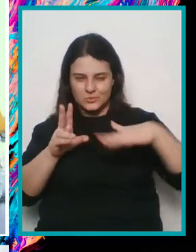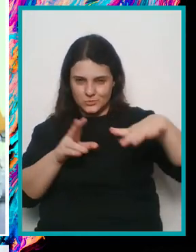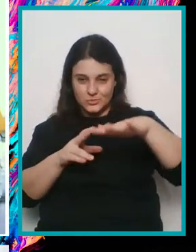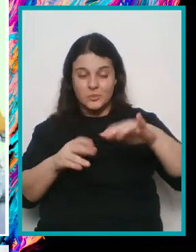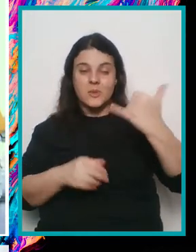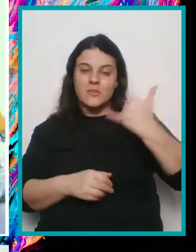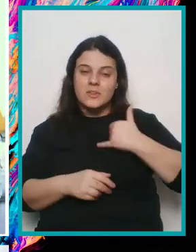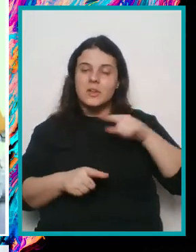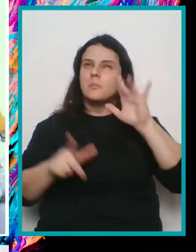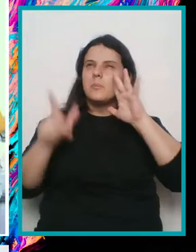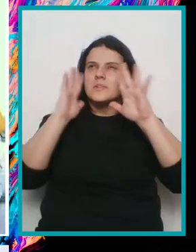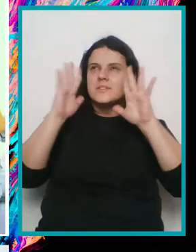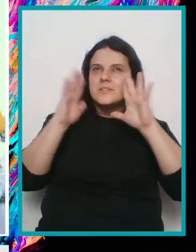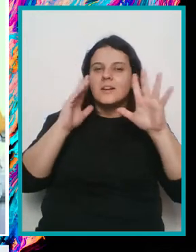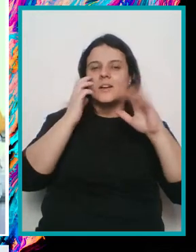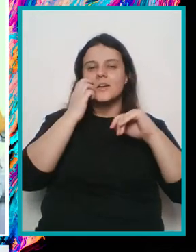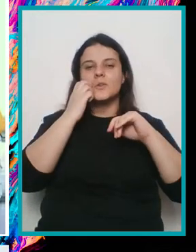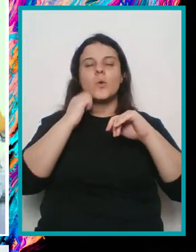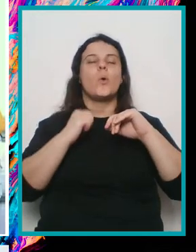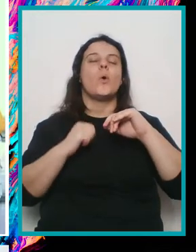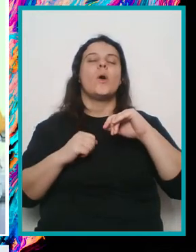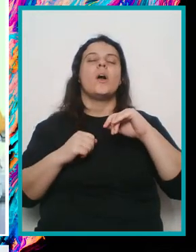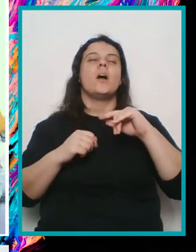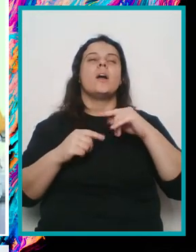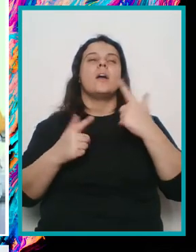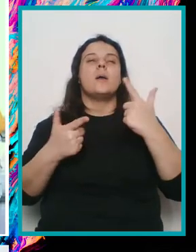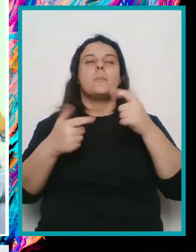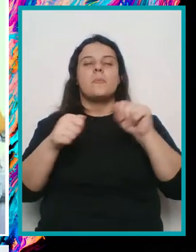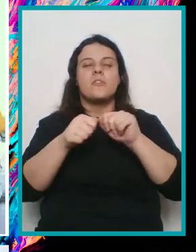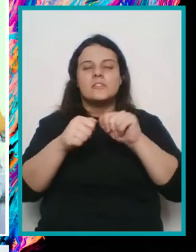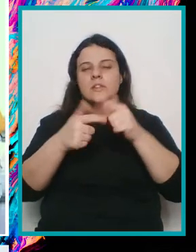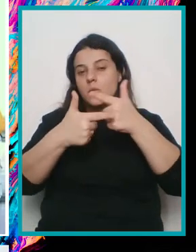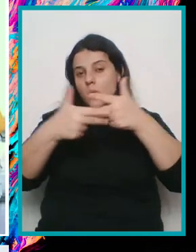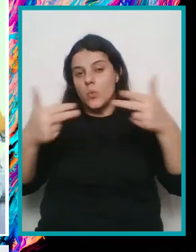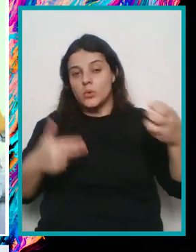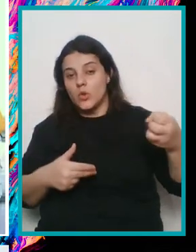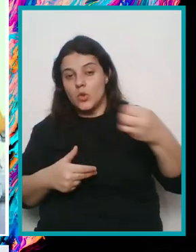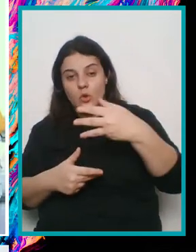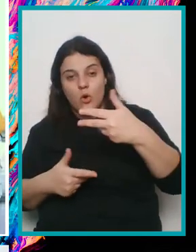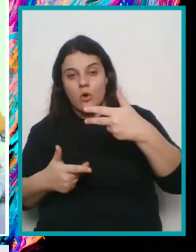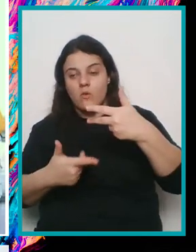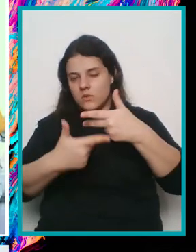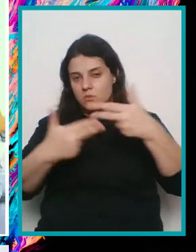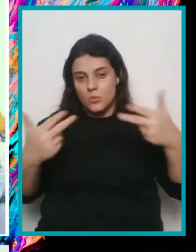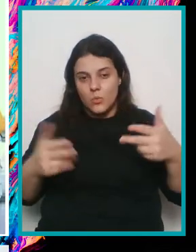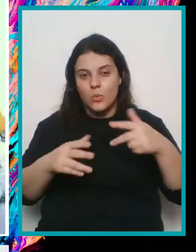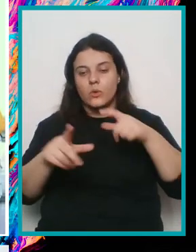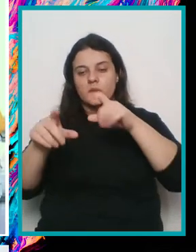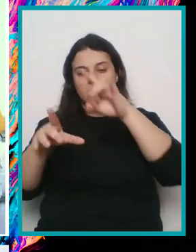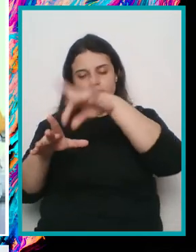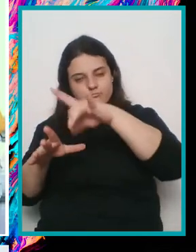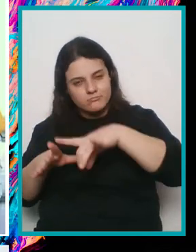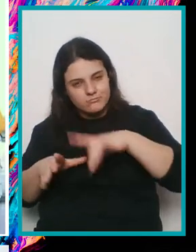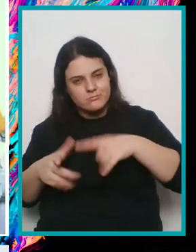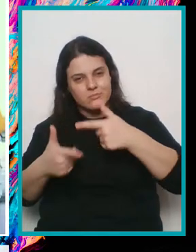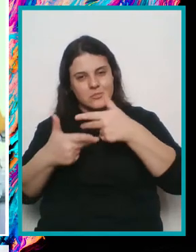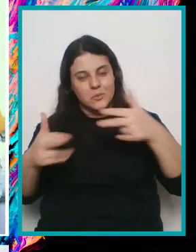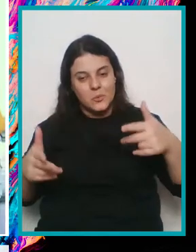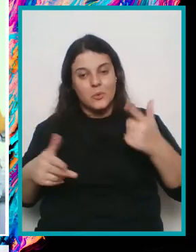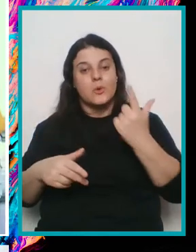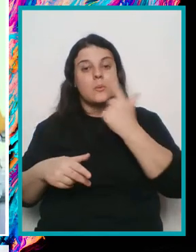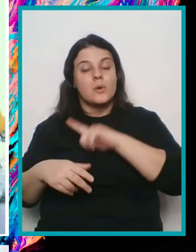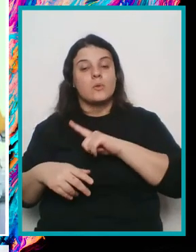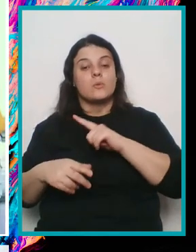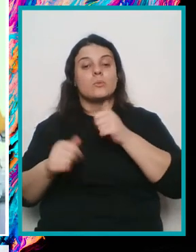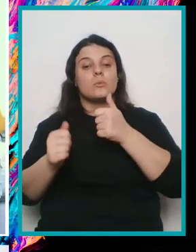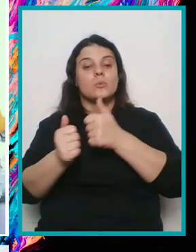estarem mais perto dos anciões, aprendendo qual era a comida que eles comiam com os anciões, sabe? E aí